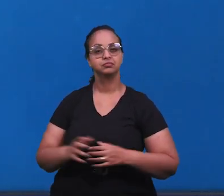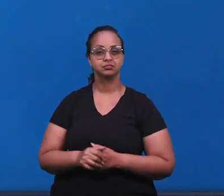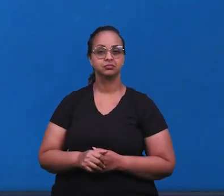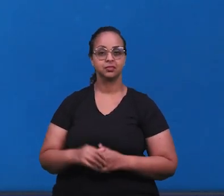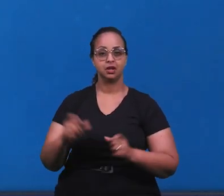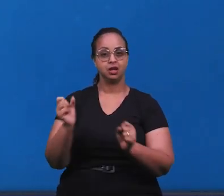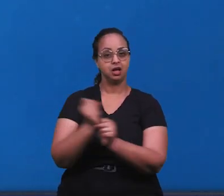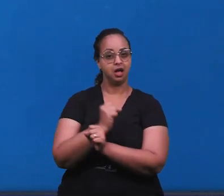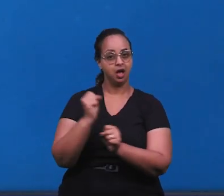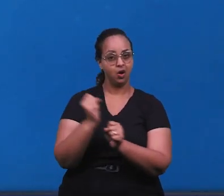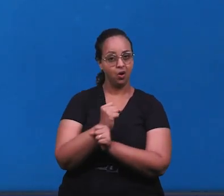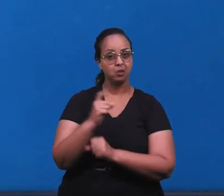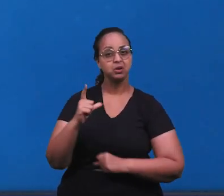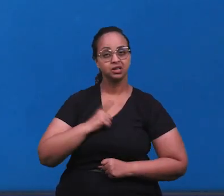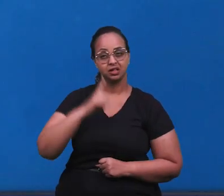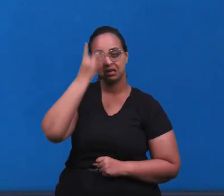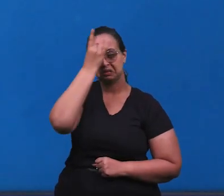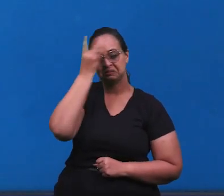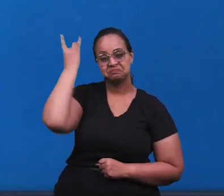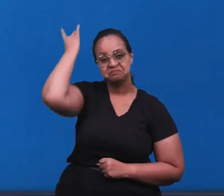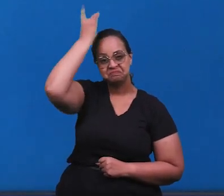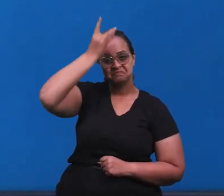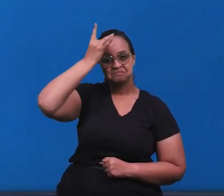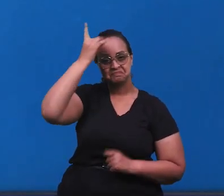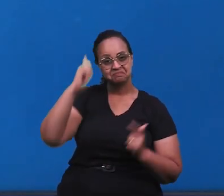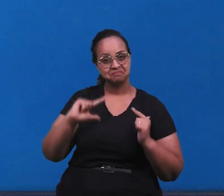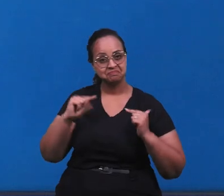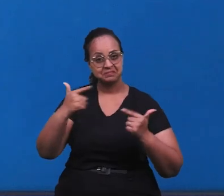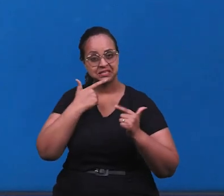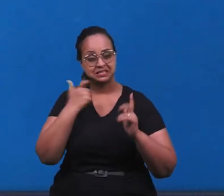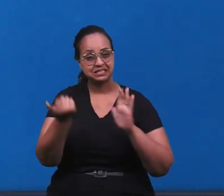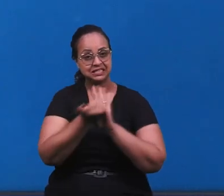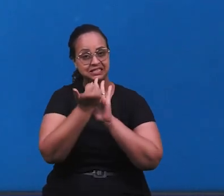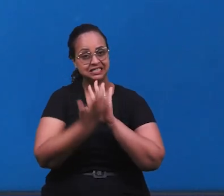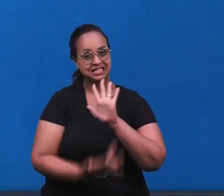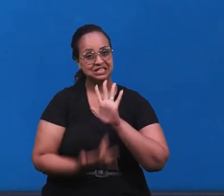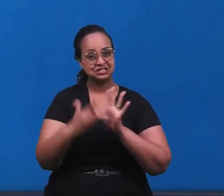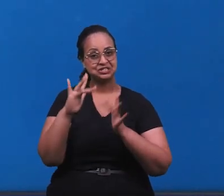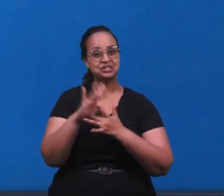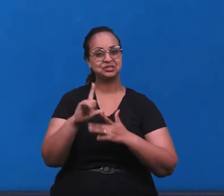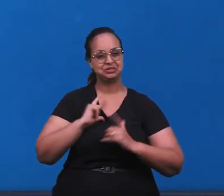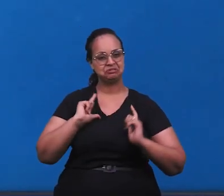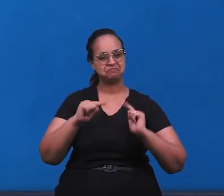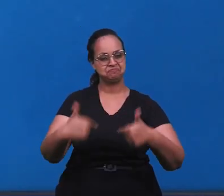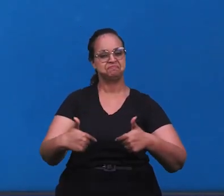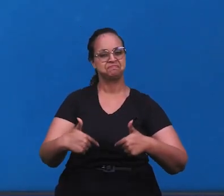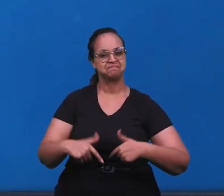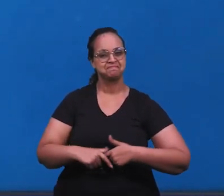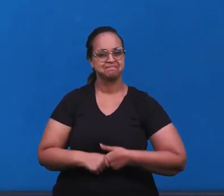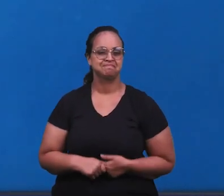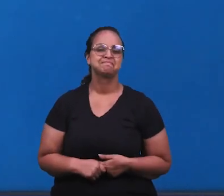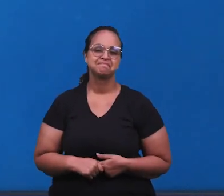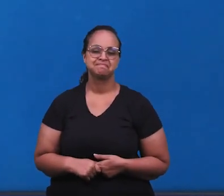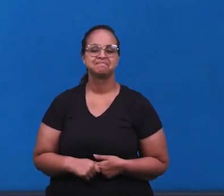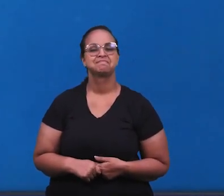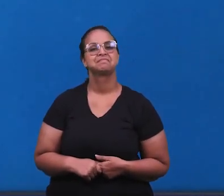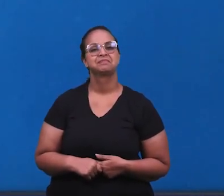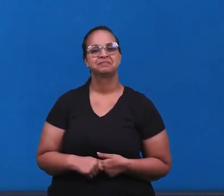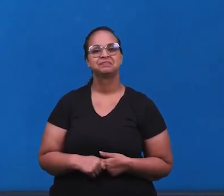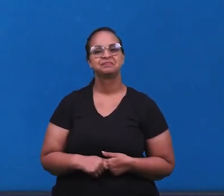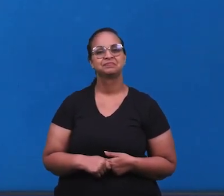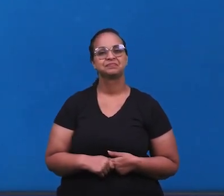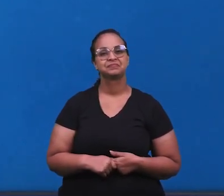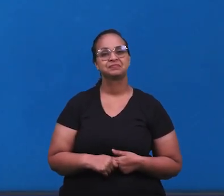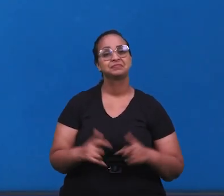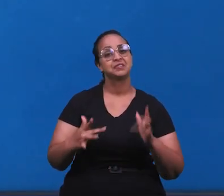obra tem vida porque Jesus está dentro dela, o Espírito Santo, o sangue de Jesus está circulando, muito bem colocado na sua